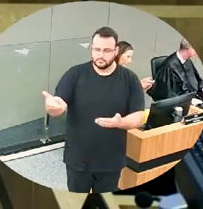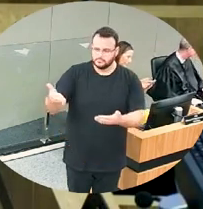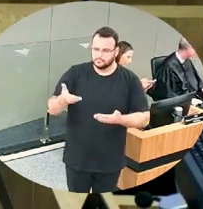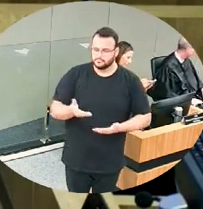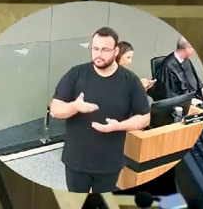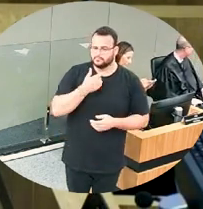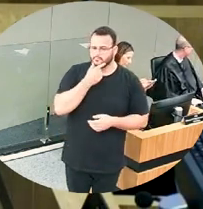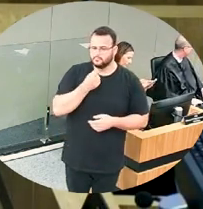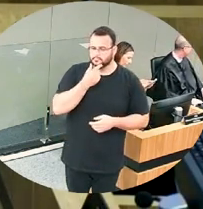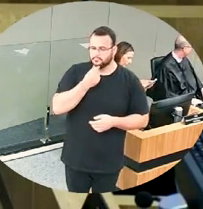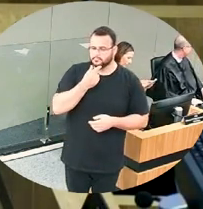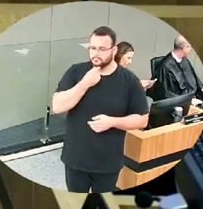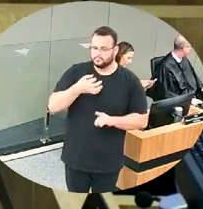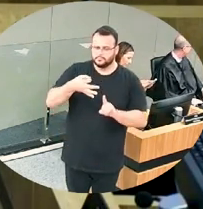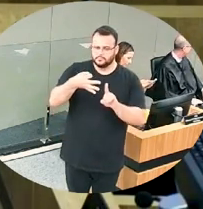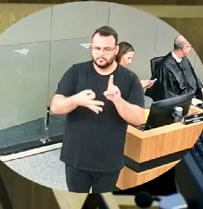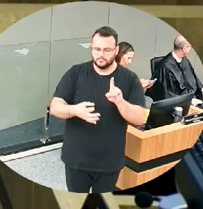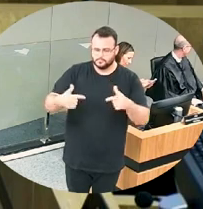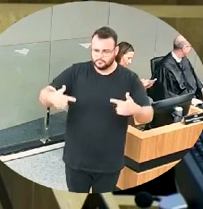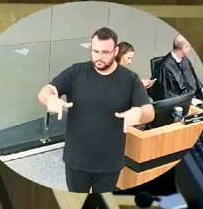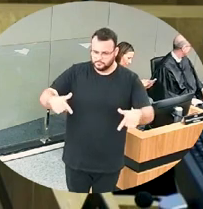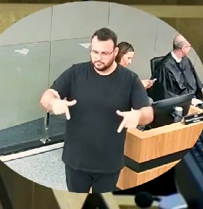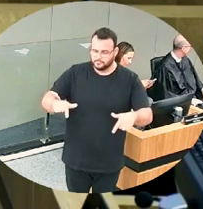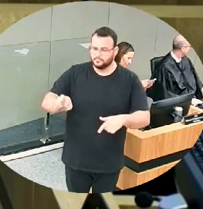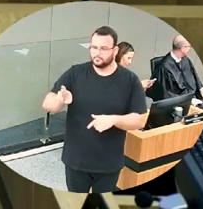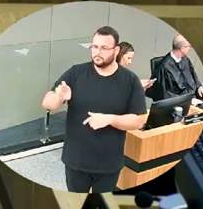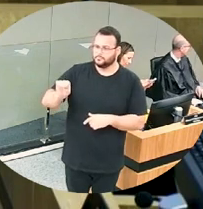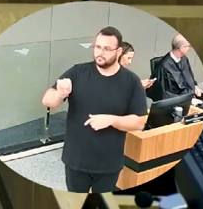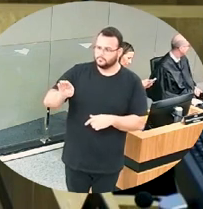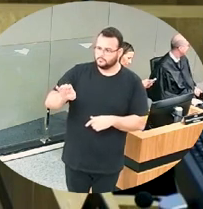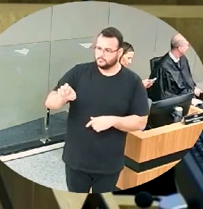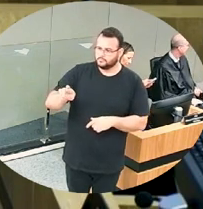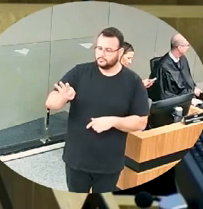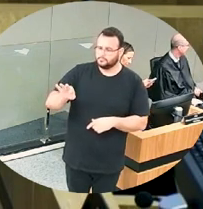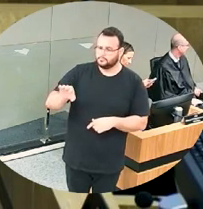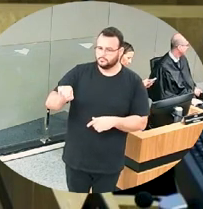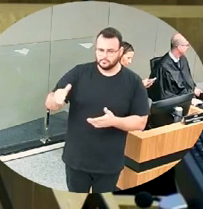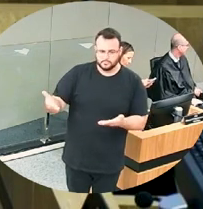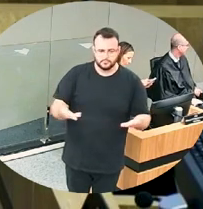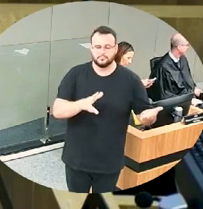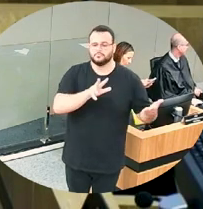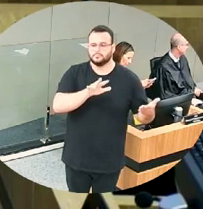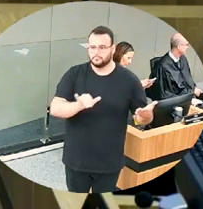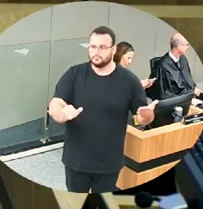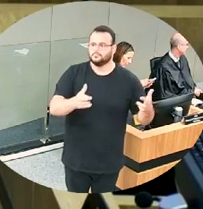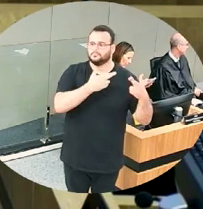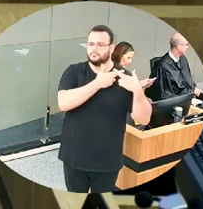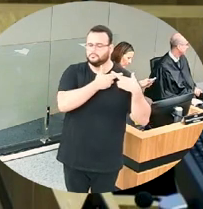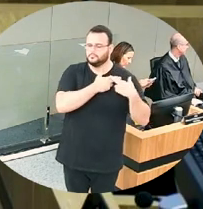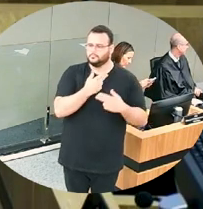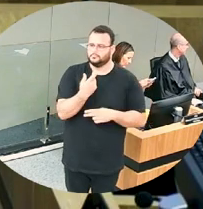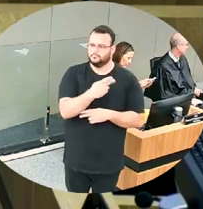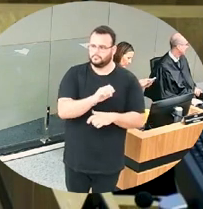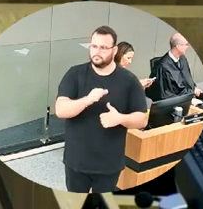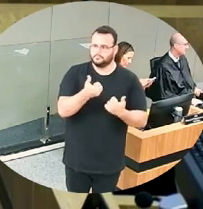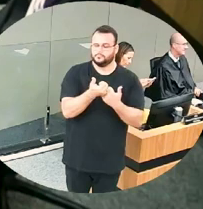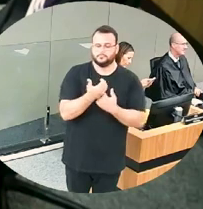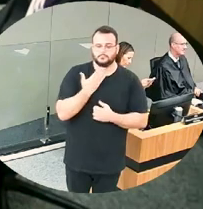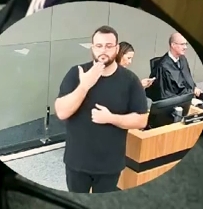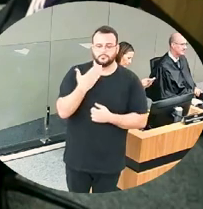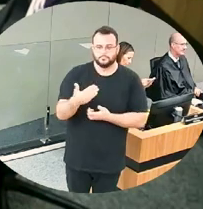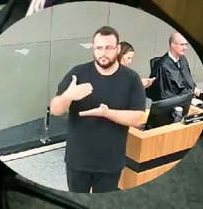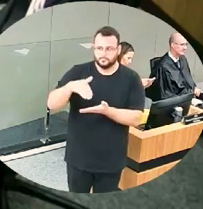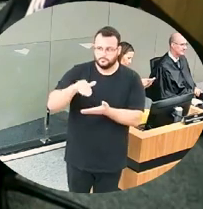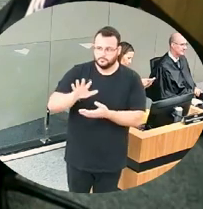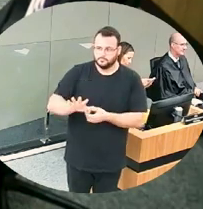convido o excelentíssimo Desembargador do trabalho Roberto basilone leite para prestar o compromisso do seu cargo solicito